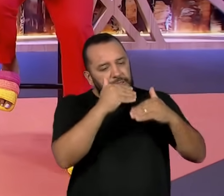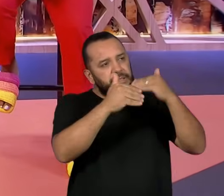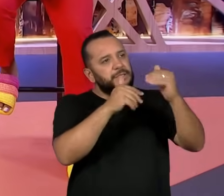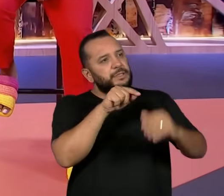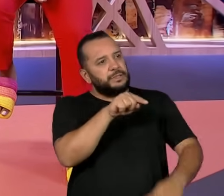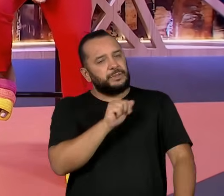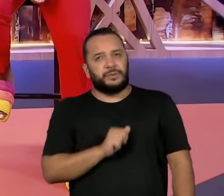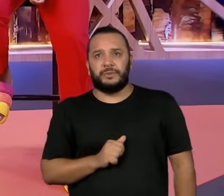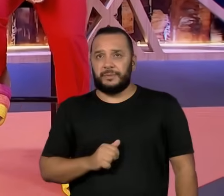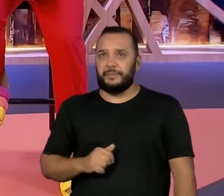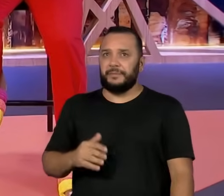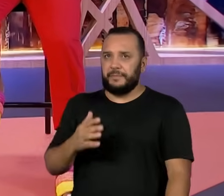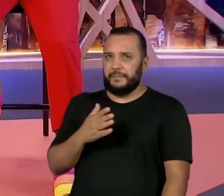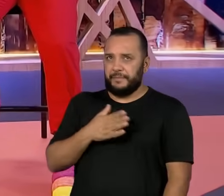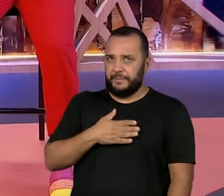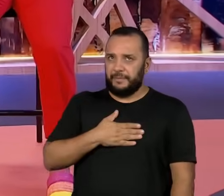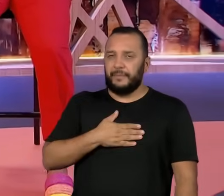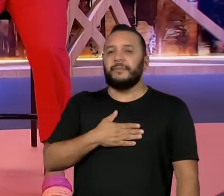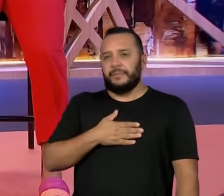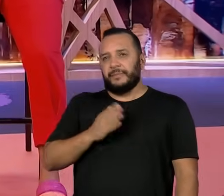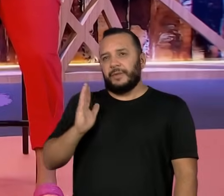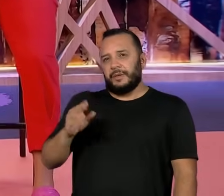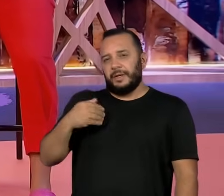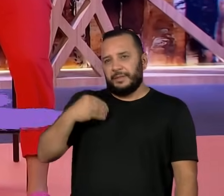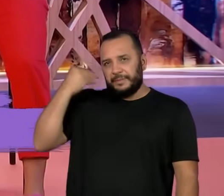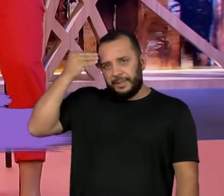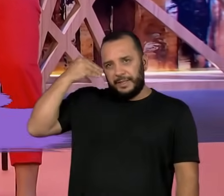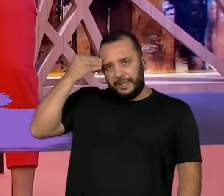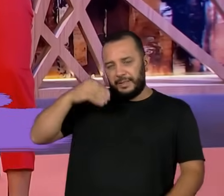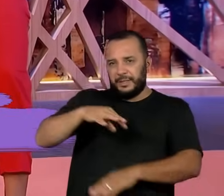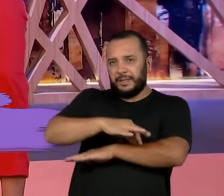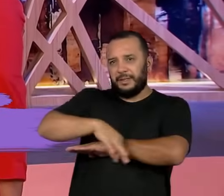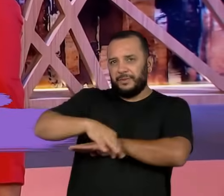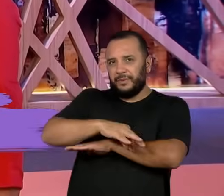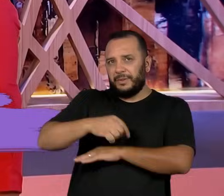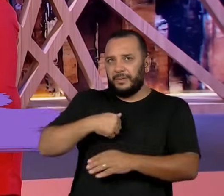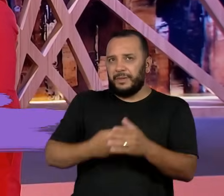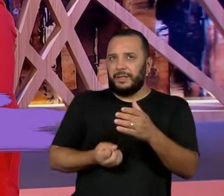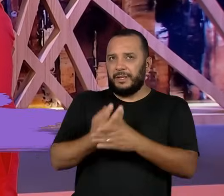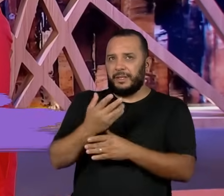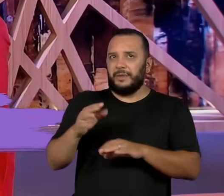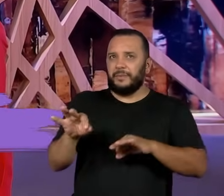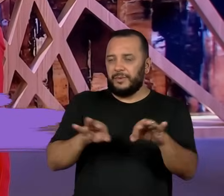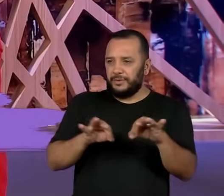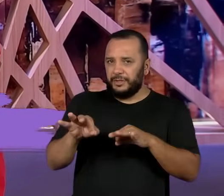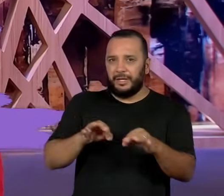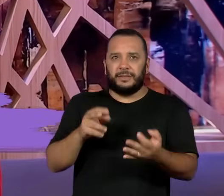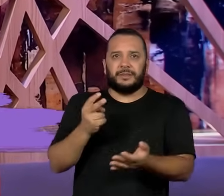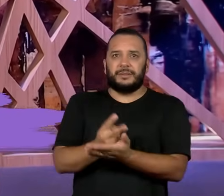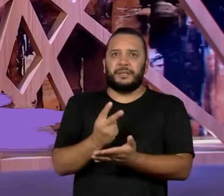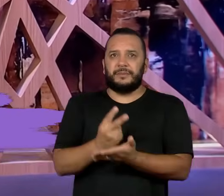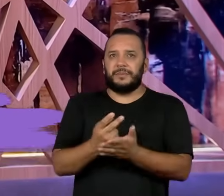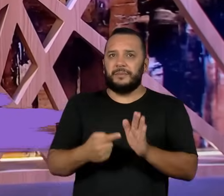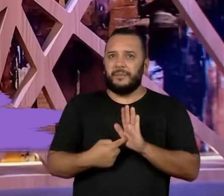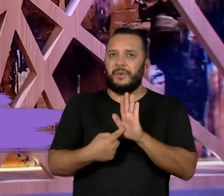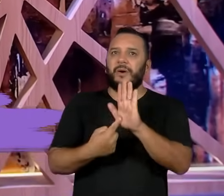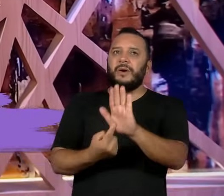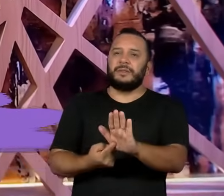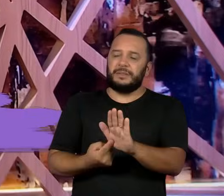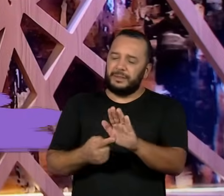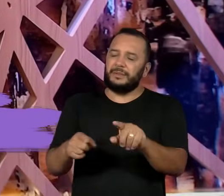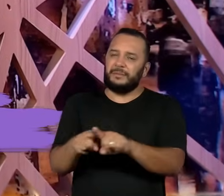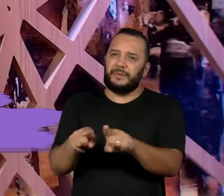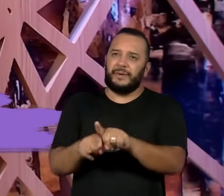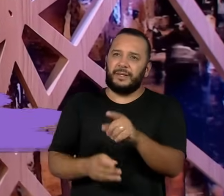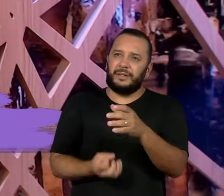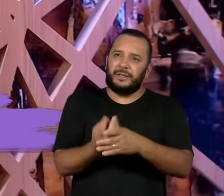meu repertório arquitetônico, quando eu faço um projeto, aquilo que a Tami falou, a gente sempre traz, né, a gente vai